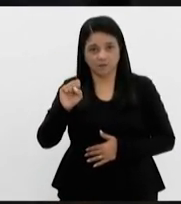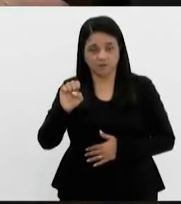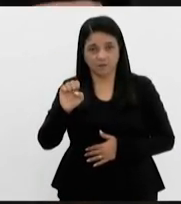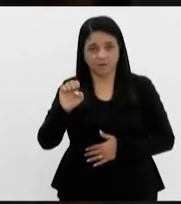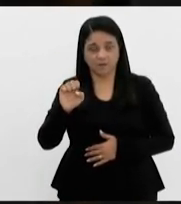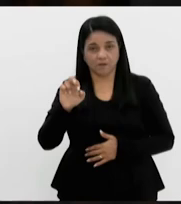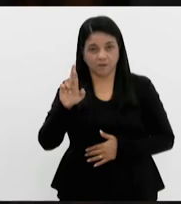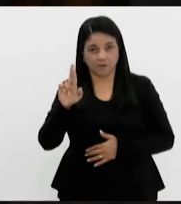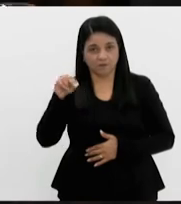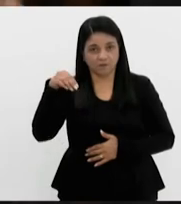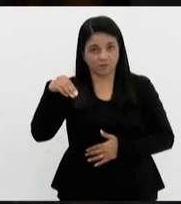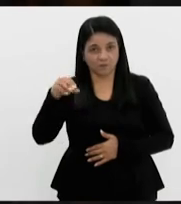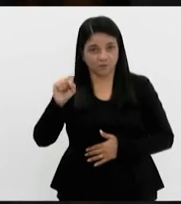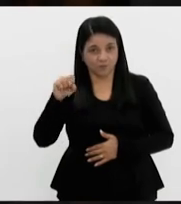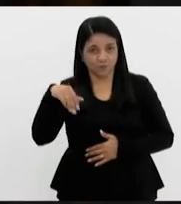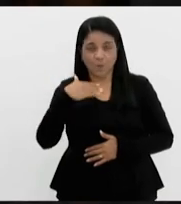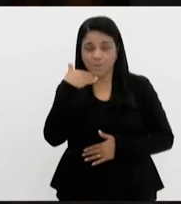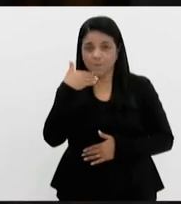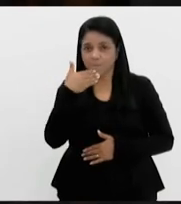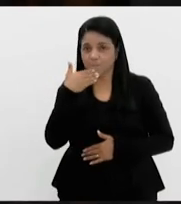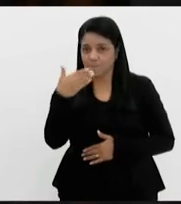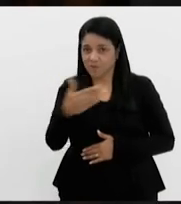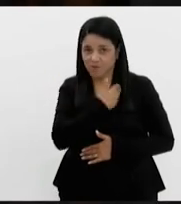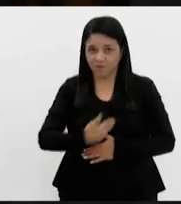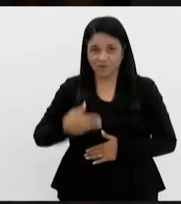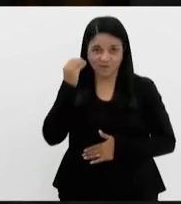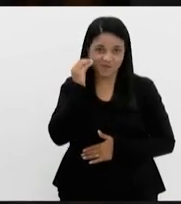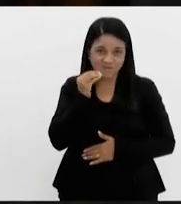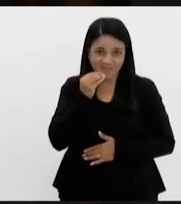que solicita ao excelentíssimo senhor governador do Estado